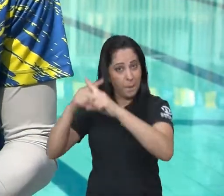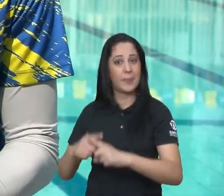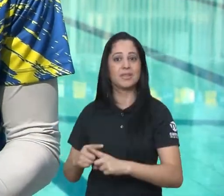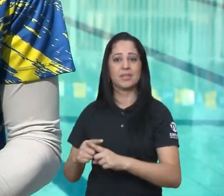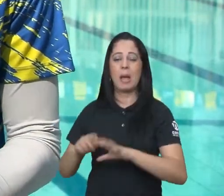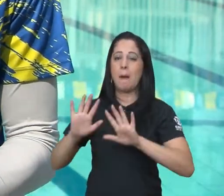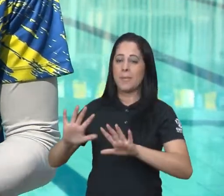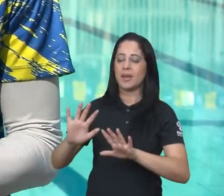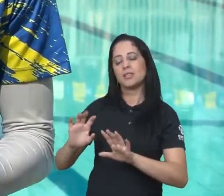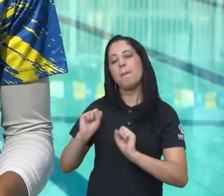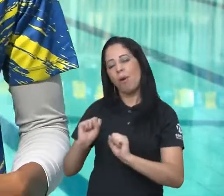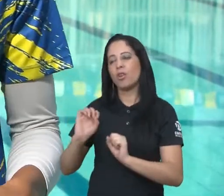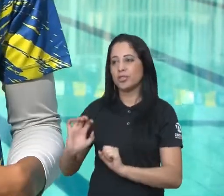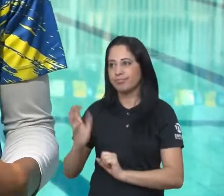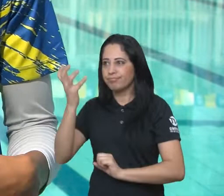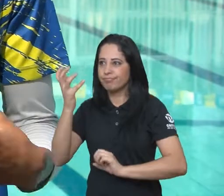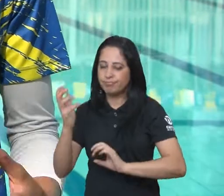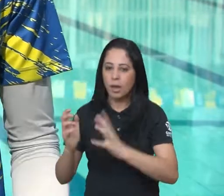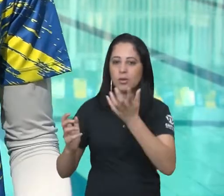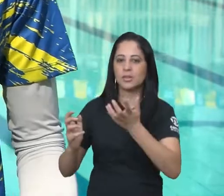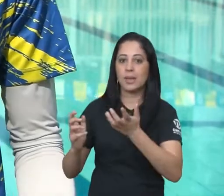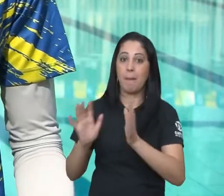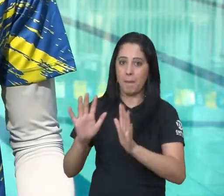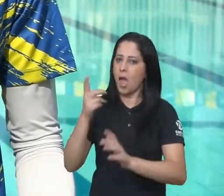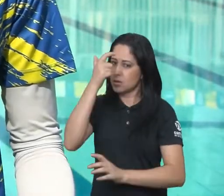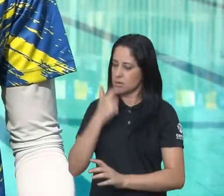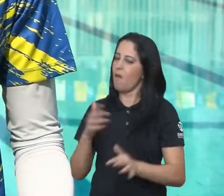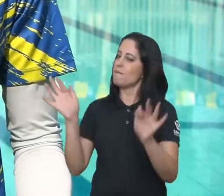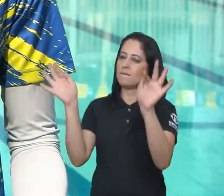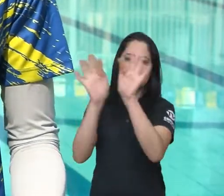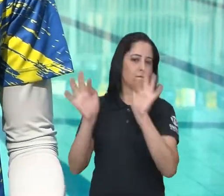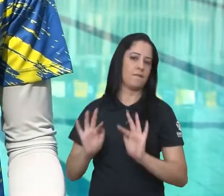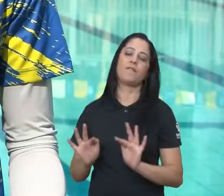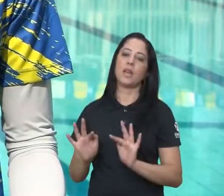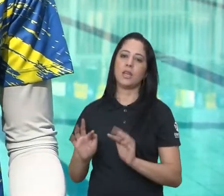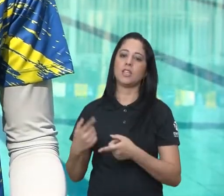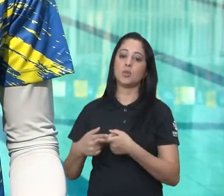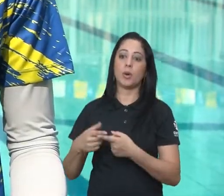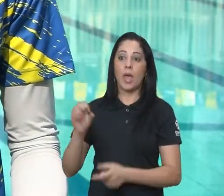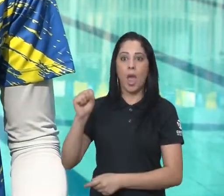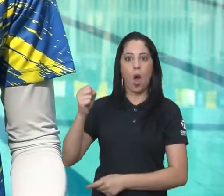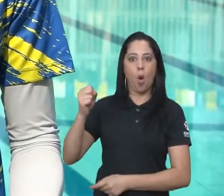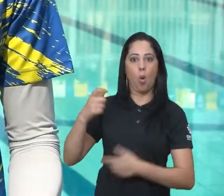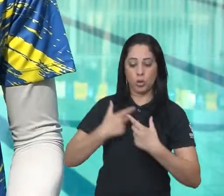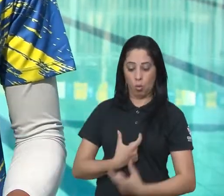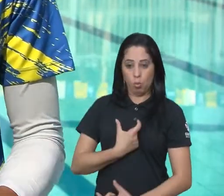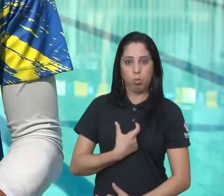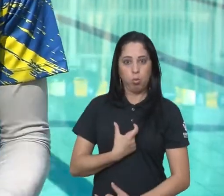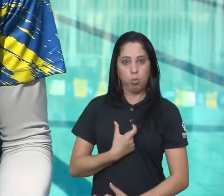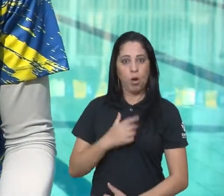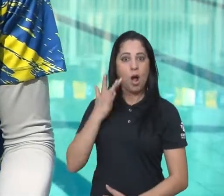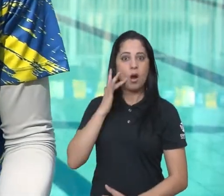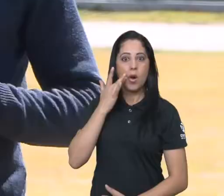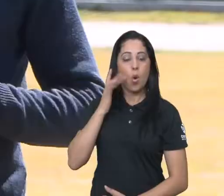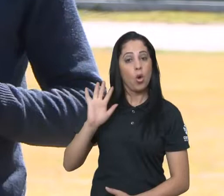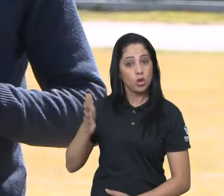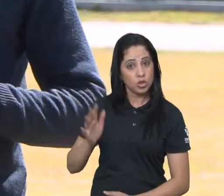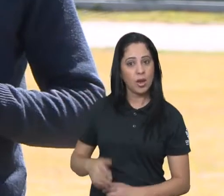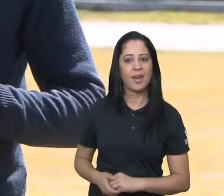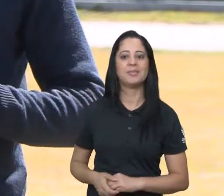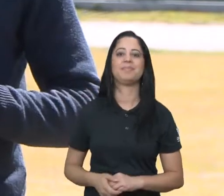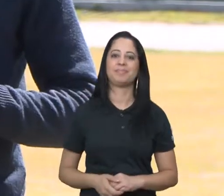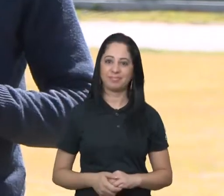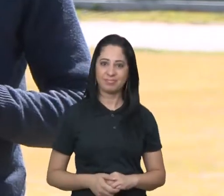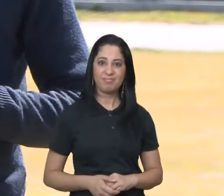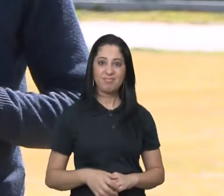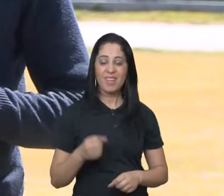planejamento, ainda tem uns imprevistos que podem acontecer. Então, eu fiquei muito feliz em ter conquistado 8 medalhas de ouro. No ano que o